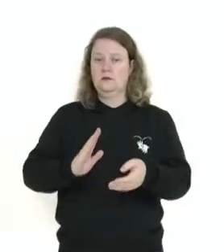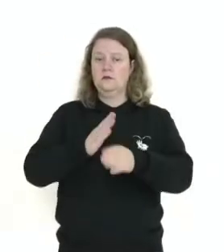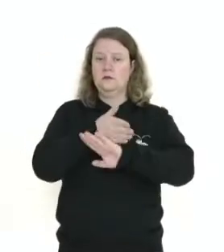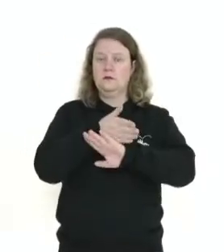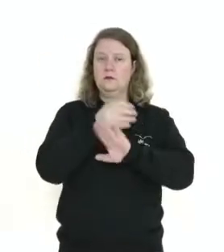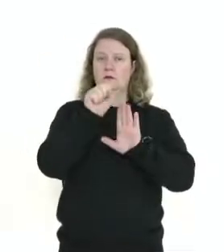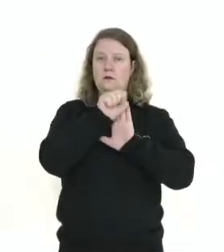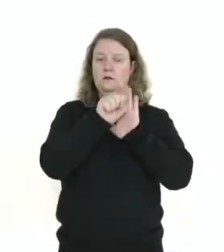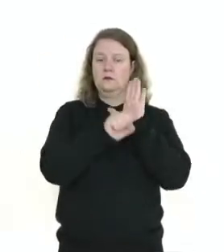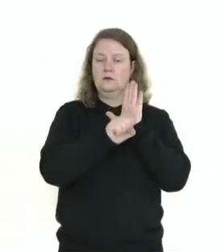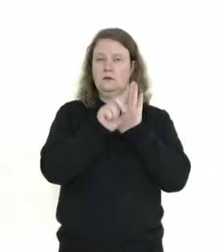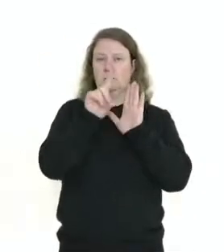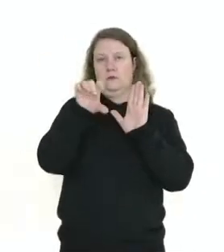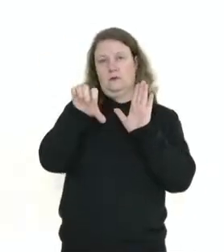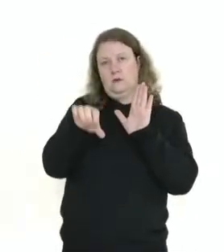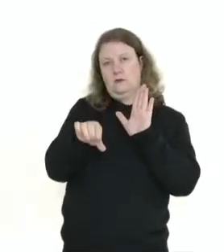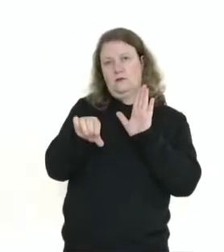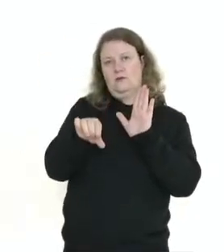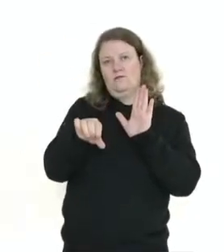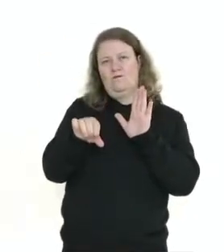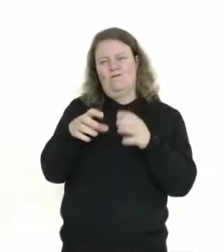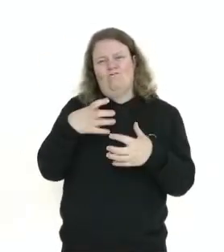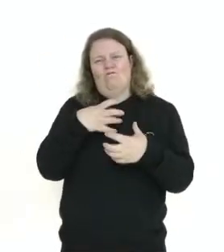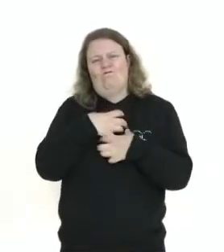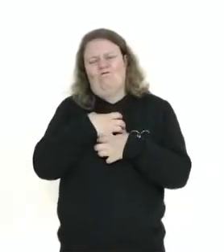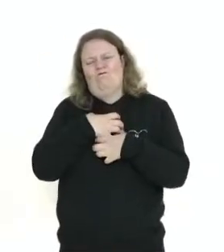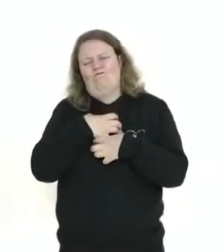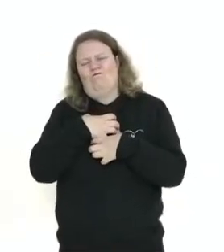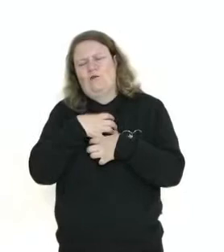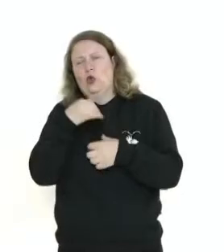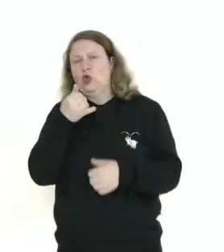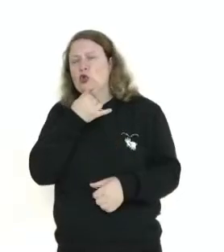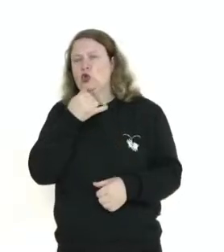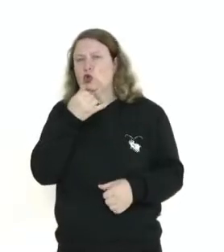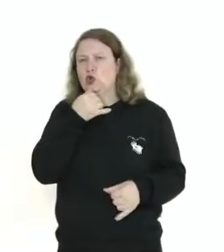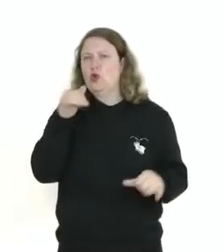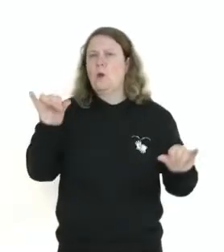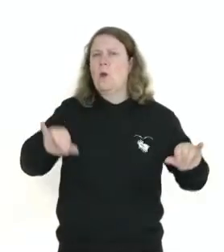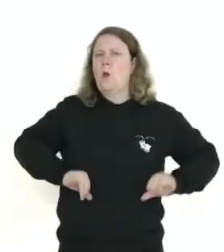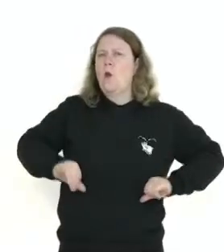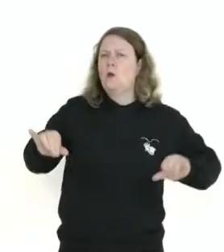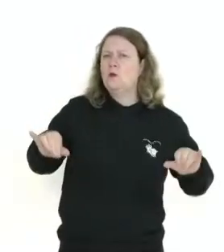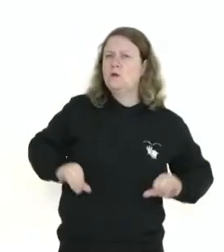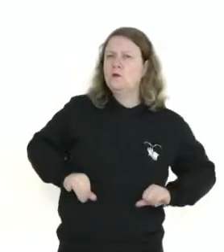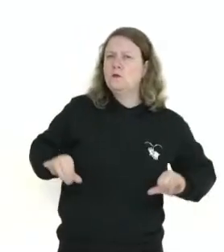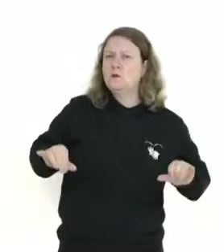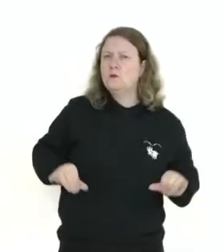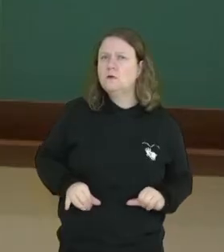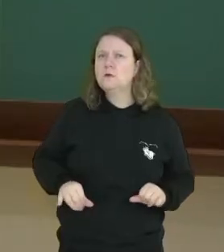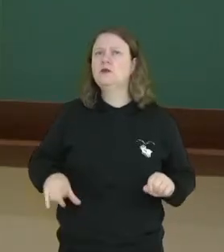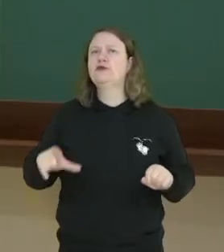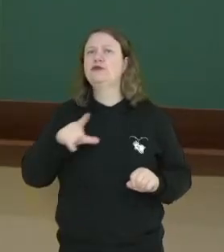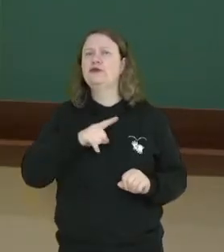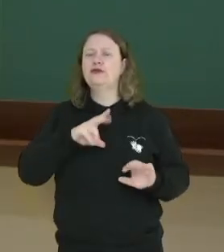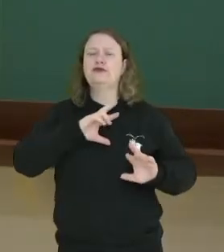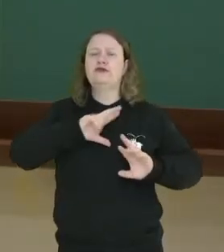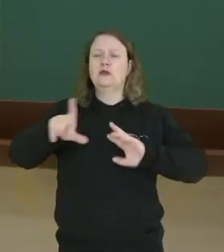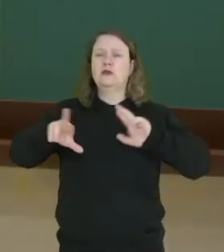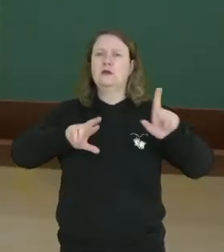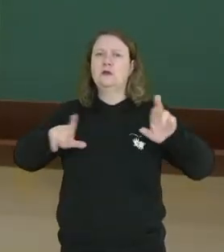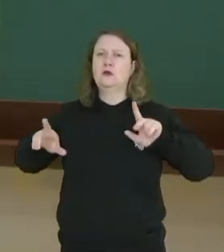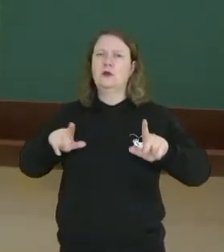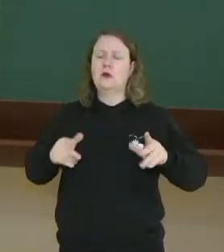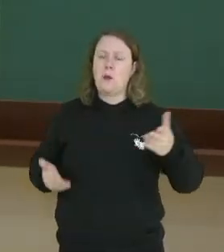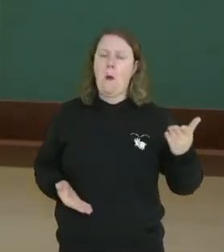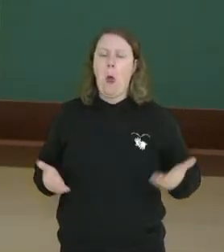condições lamentáveis, demograficamente depauperadas, exploradas sobre várias formas de servidão. É